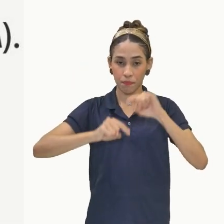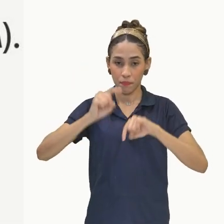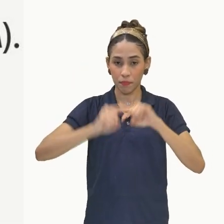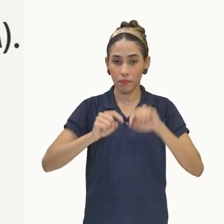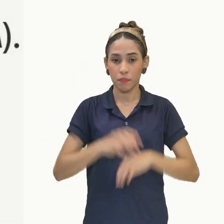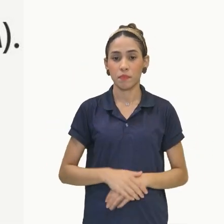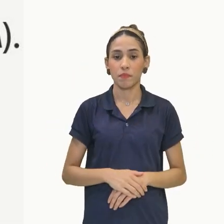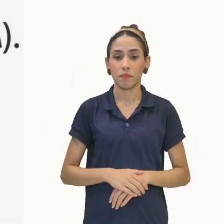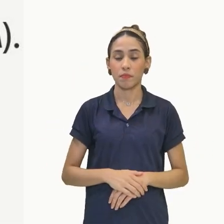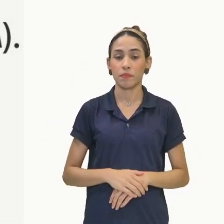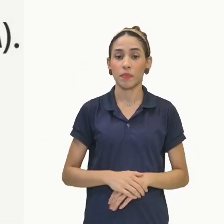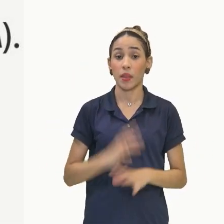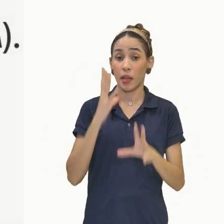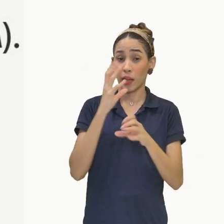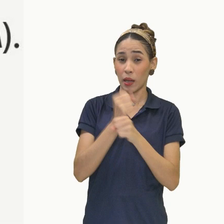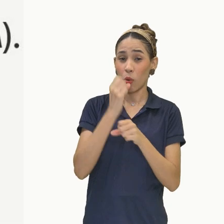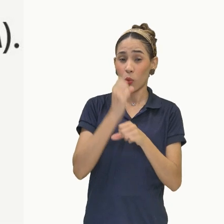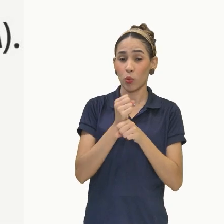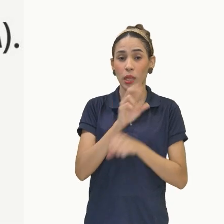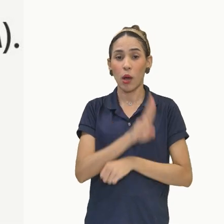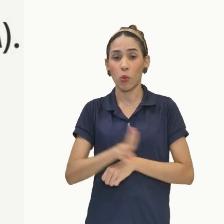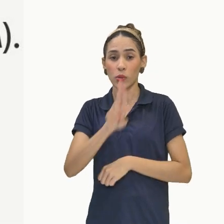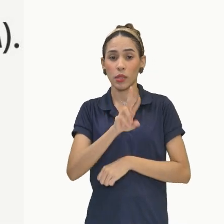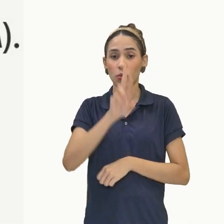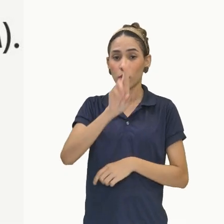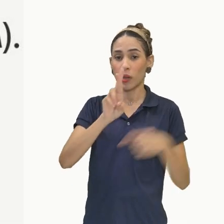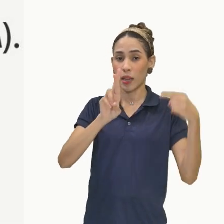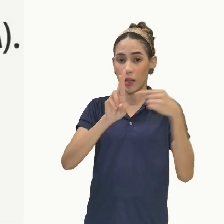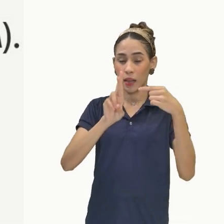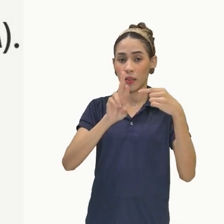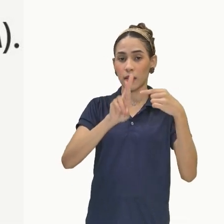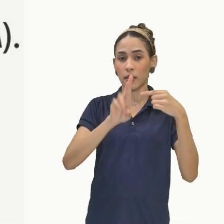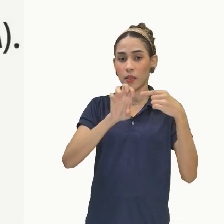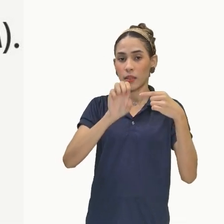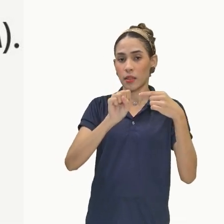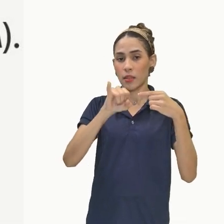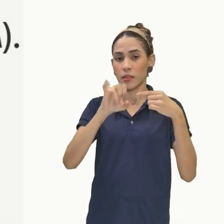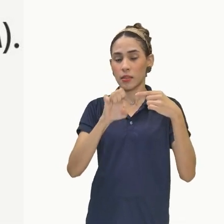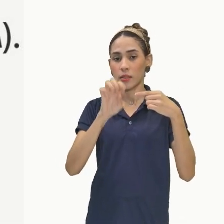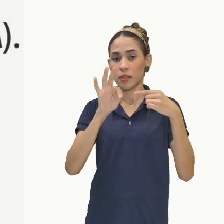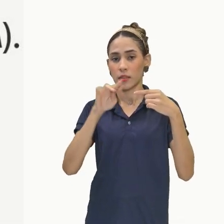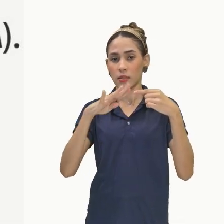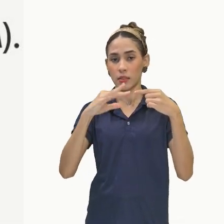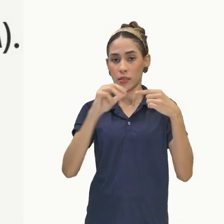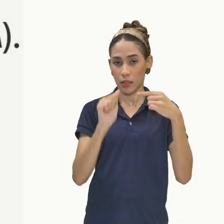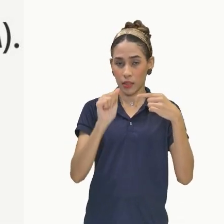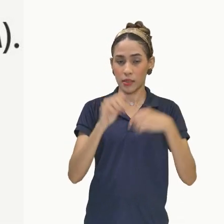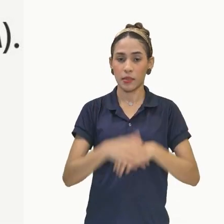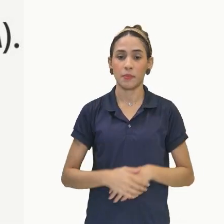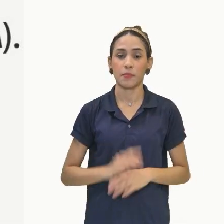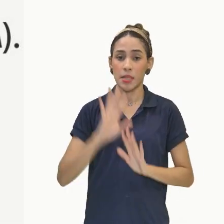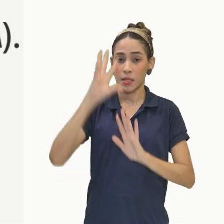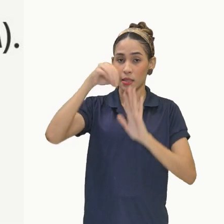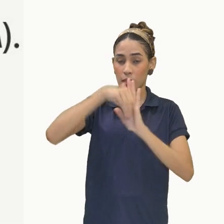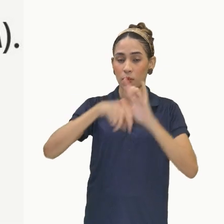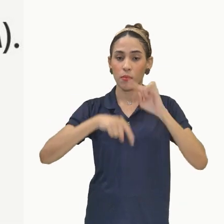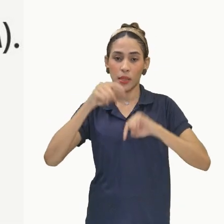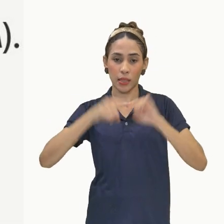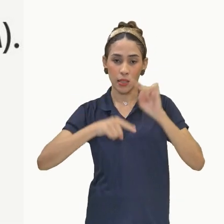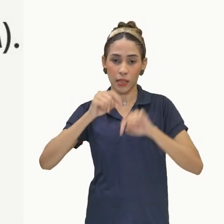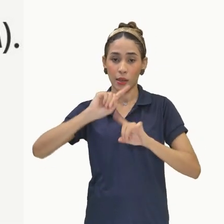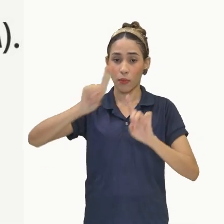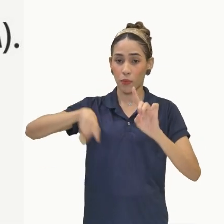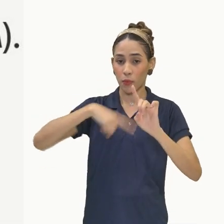sua resistência elétrica, tá? Então a potência dissipada é a resistência interna multiplicado